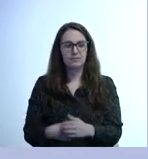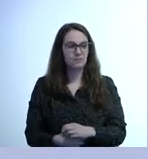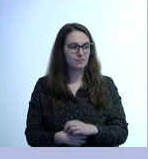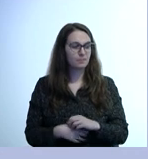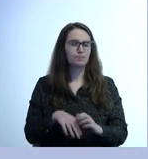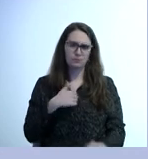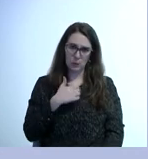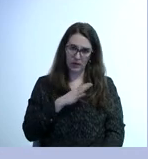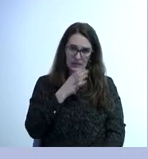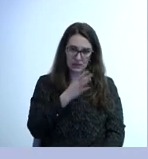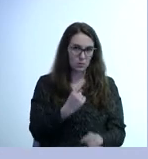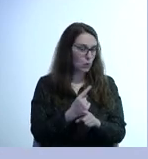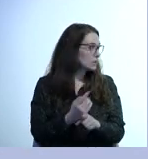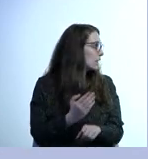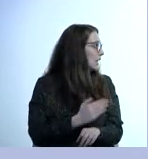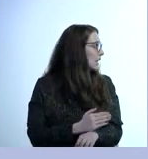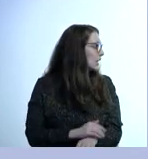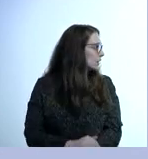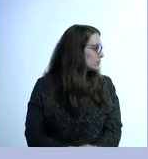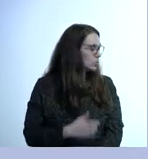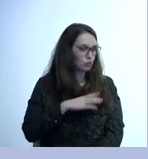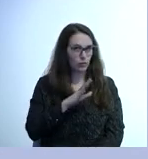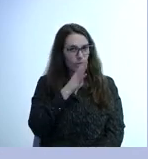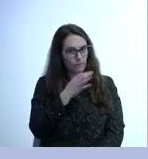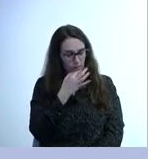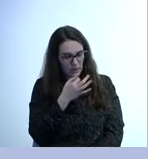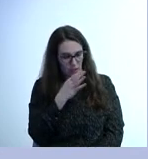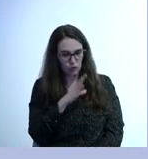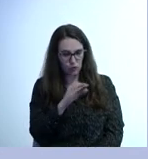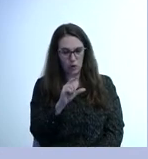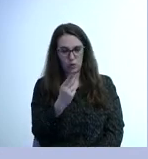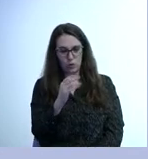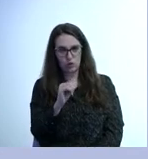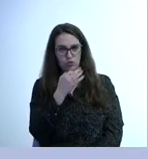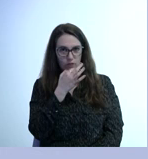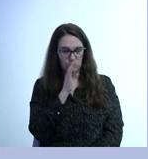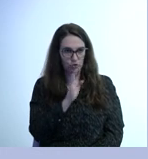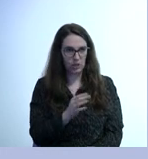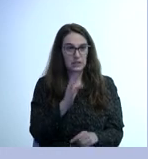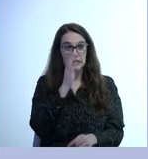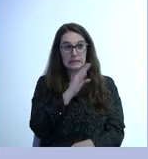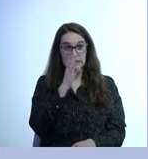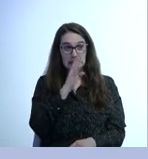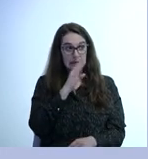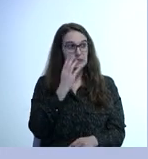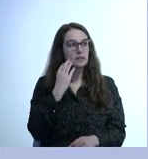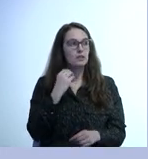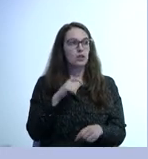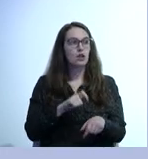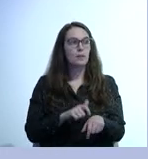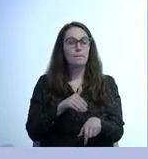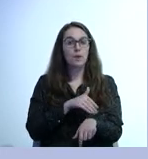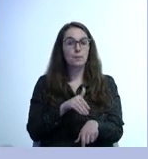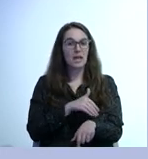só por dizer uma coisa. Eu hoje já falei com o João Luís sobre esta hipótese. Se, na verdade, se colocar estes momentos em que